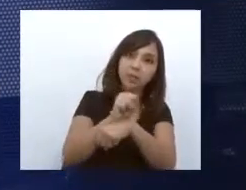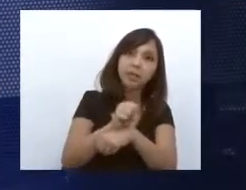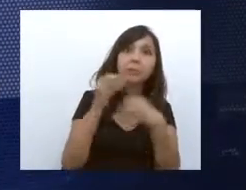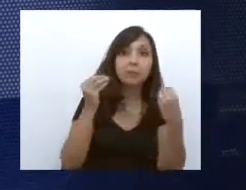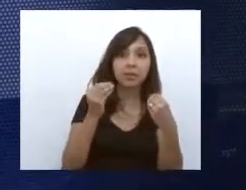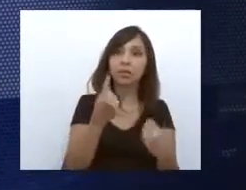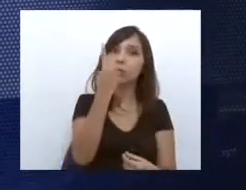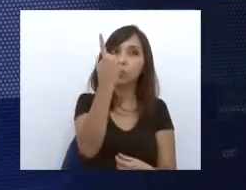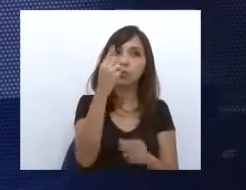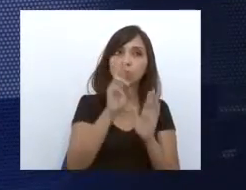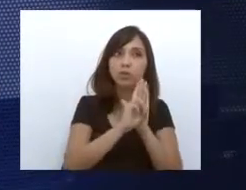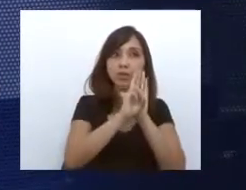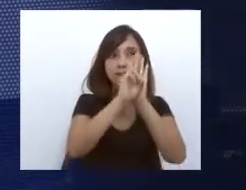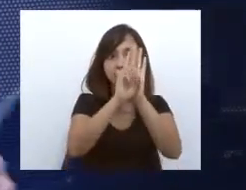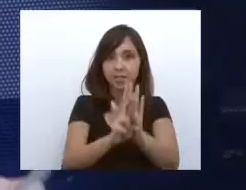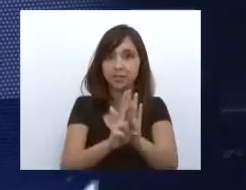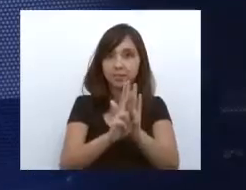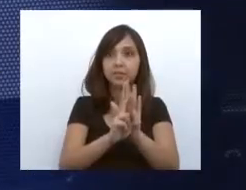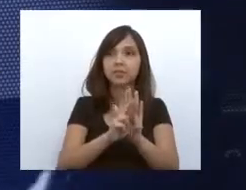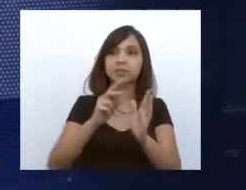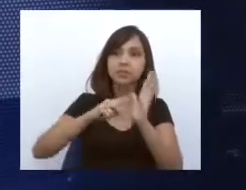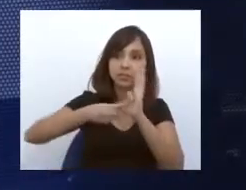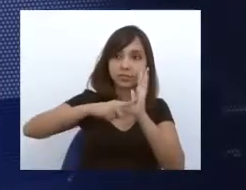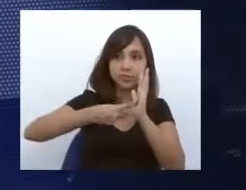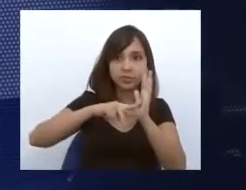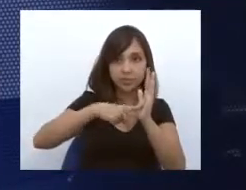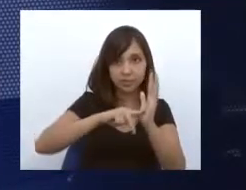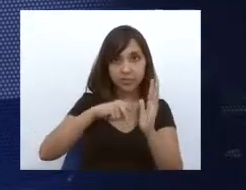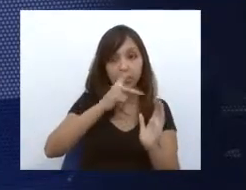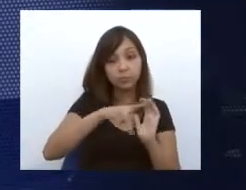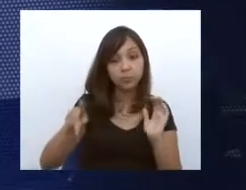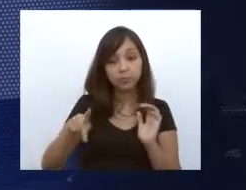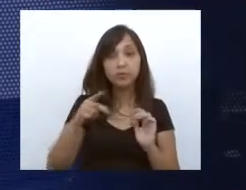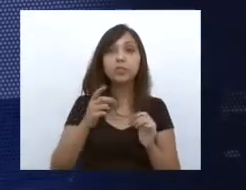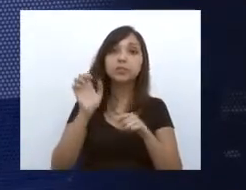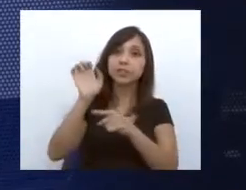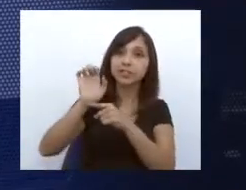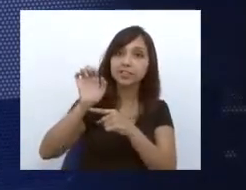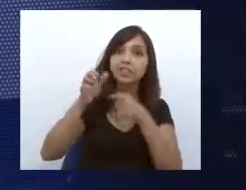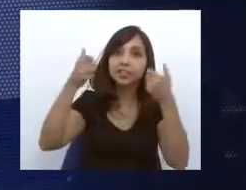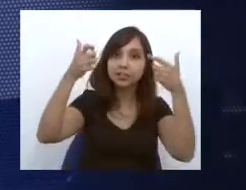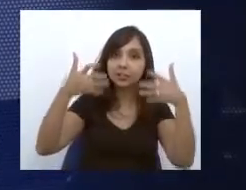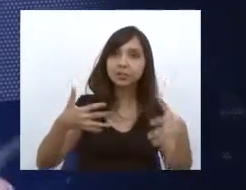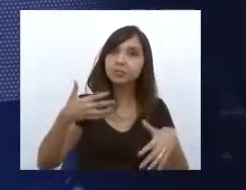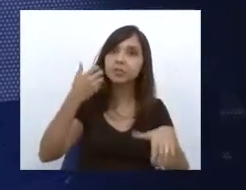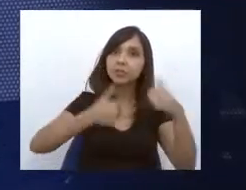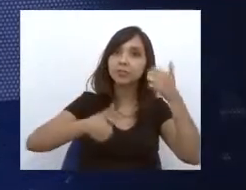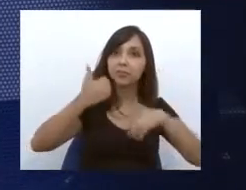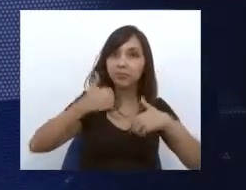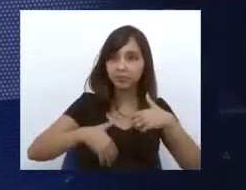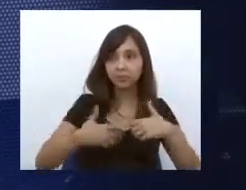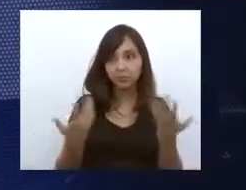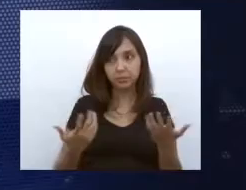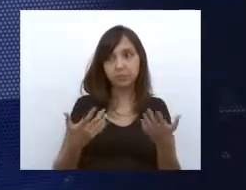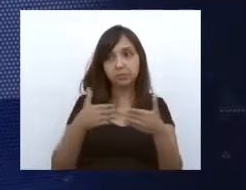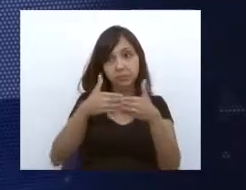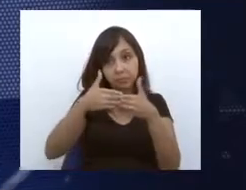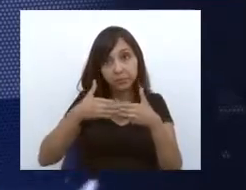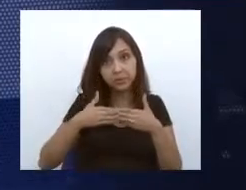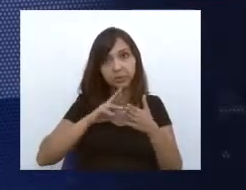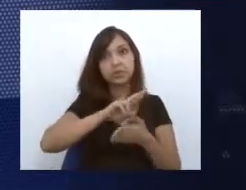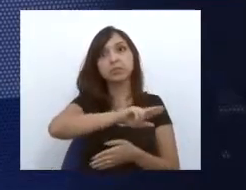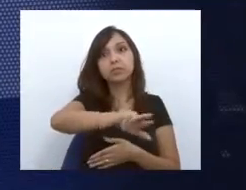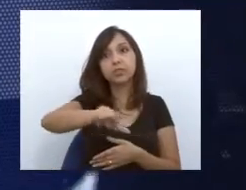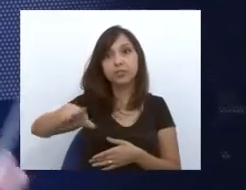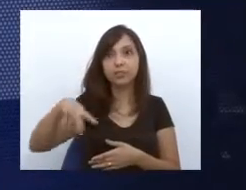que um representante do Sindicato dos Professores do Estado suba à tribuna para poder se manifestar. Esse foi um pedido de